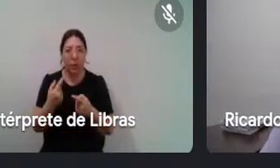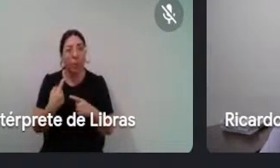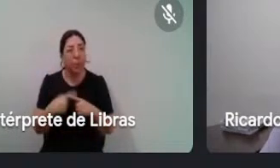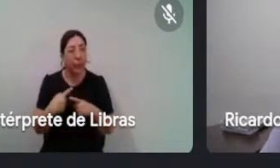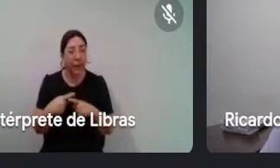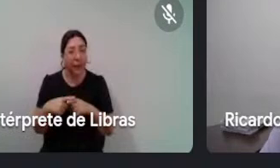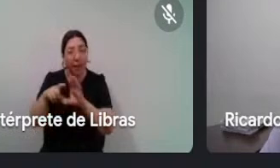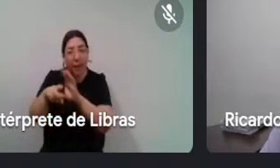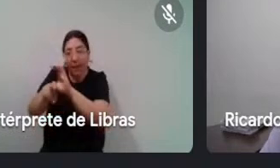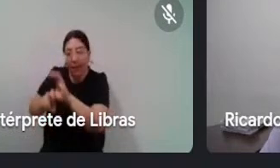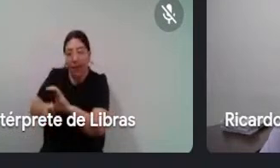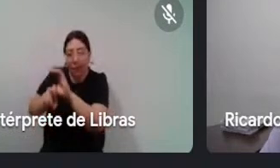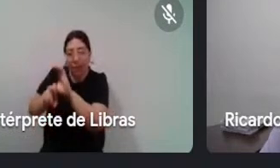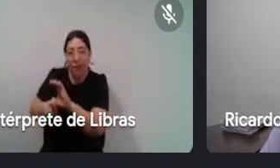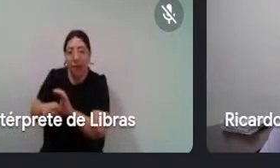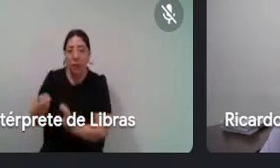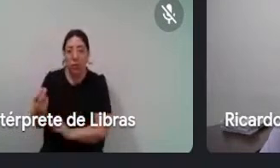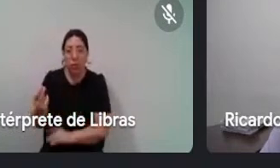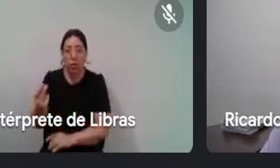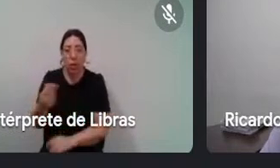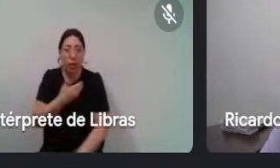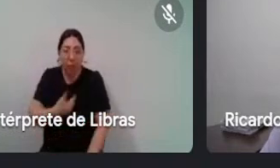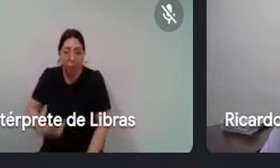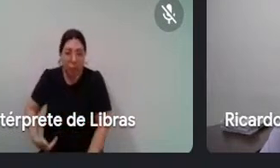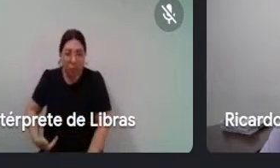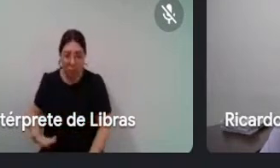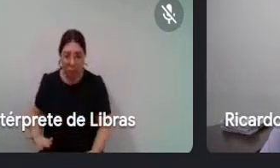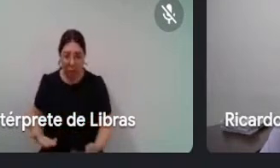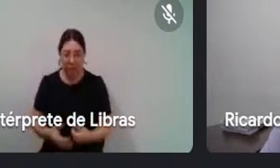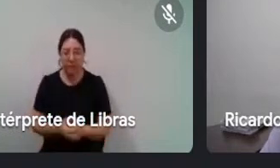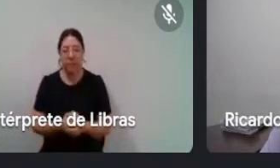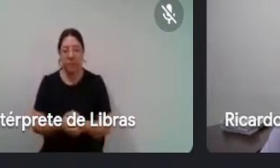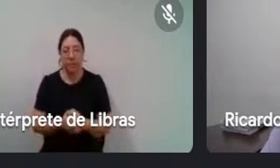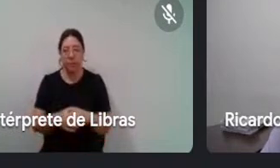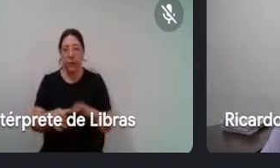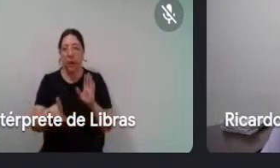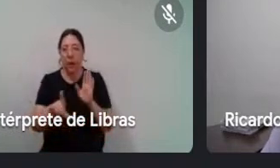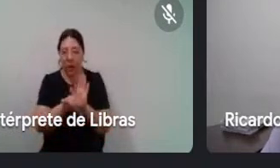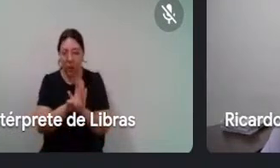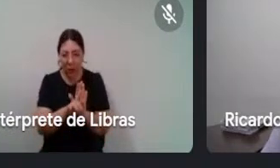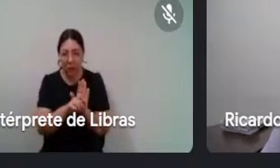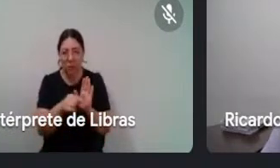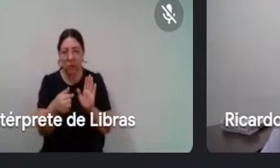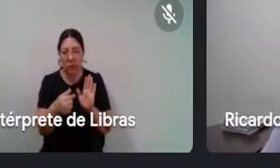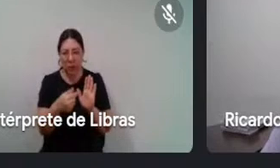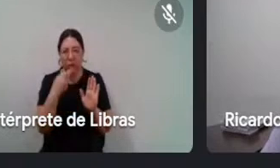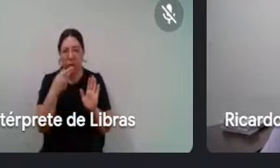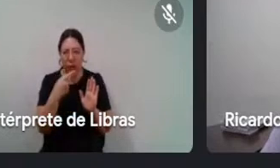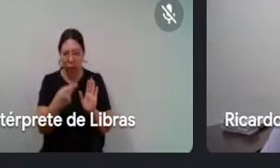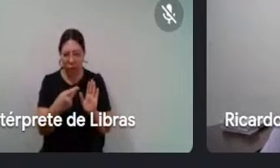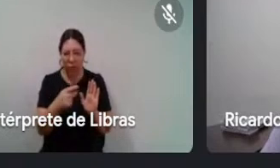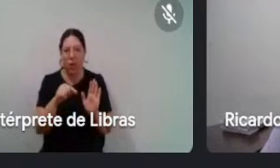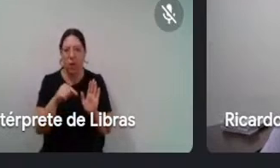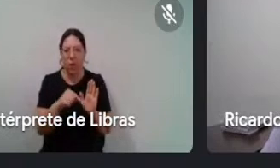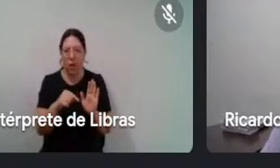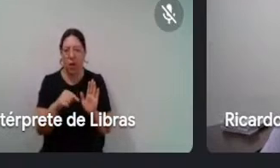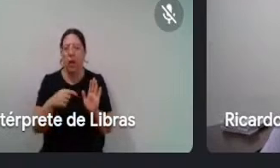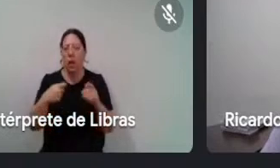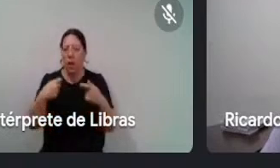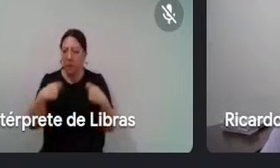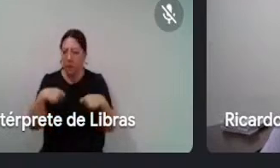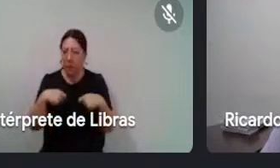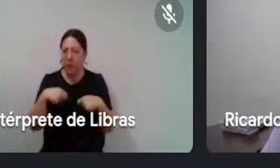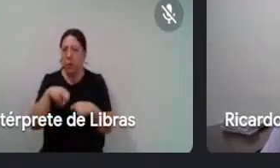público. Ocorre que a legislação impede a legislação é claríssima nesse ponto, impede a utilização